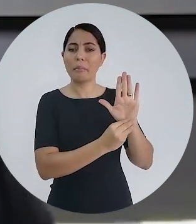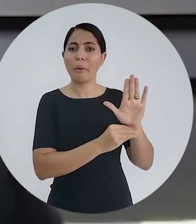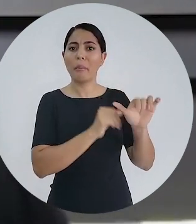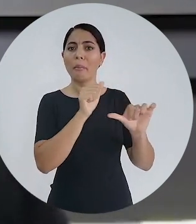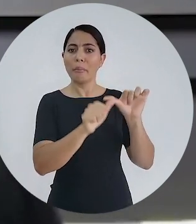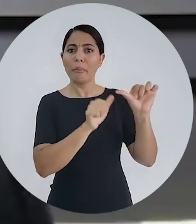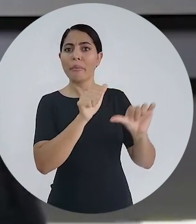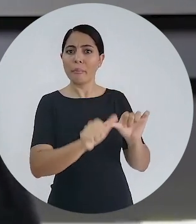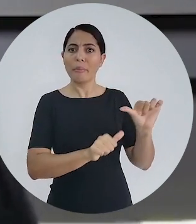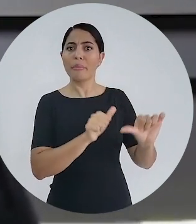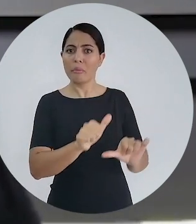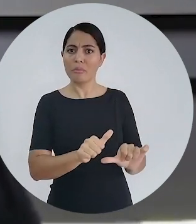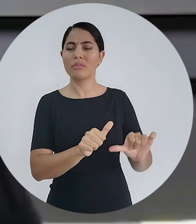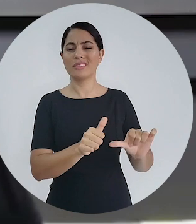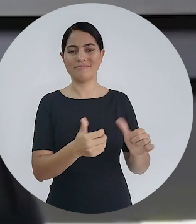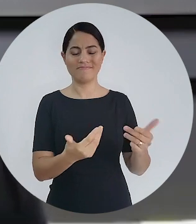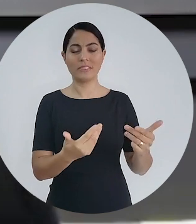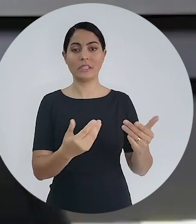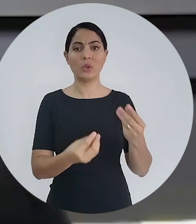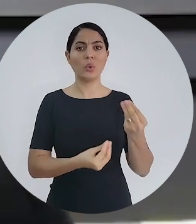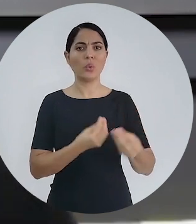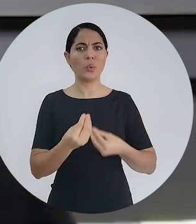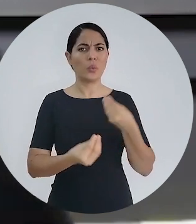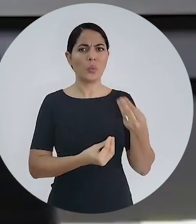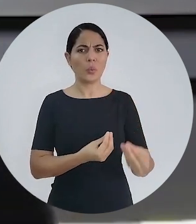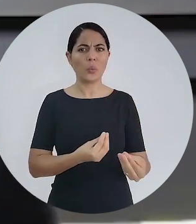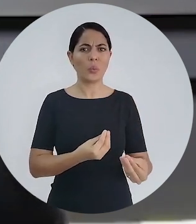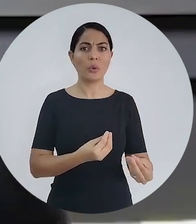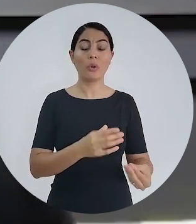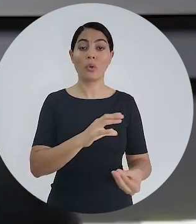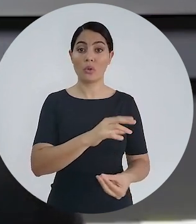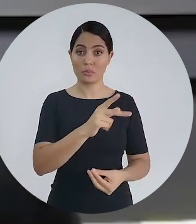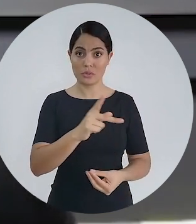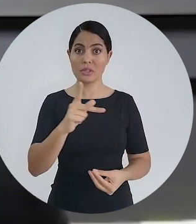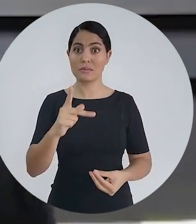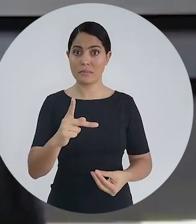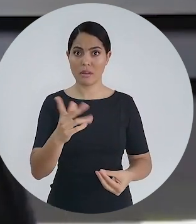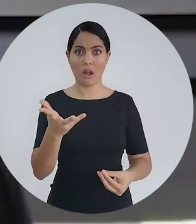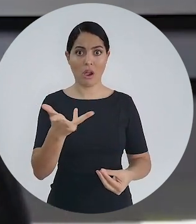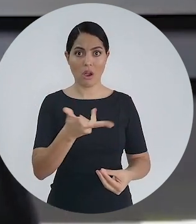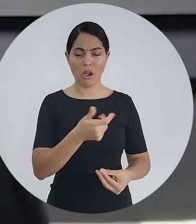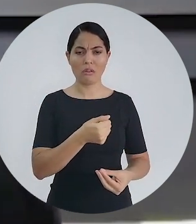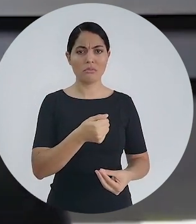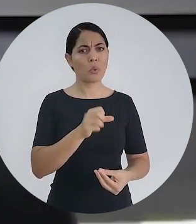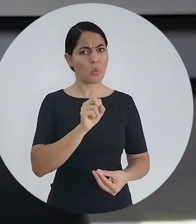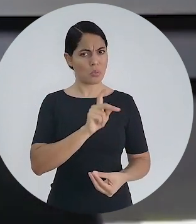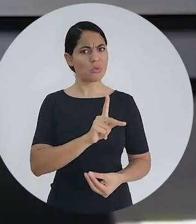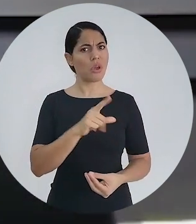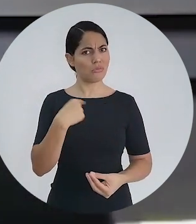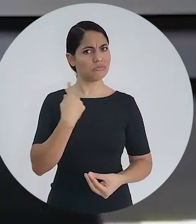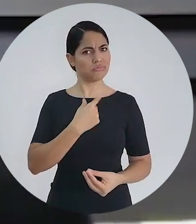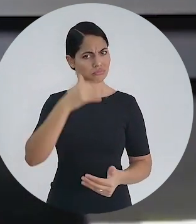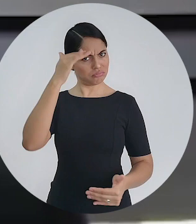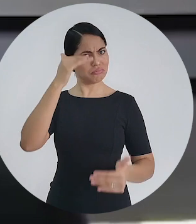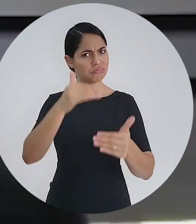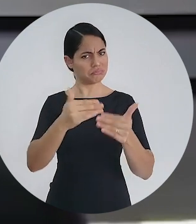objetivo de recrudescer a legislação penal e processual penal, o que muitas vezes é necessário e é louvável.